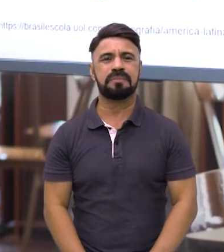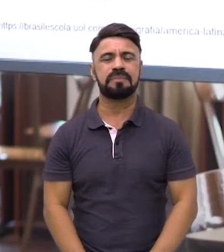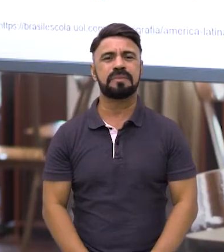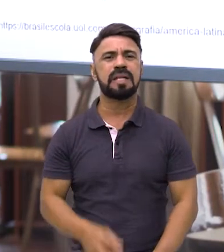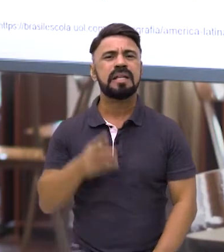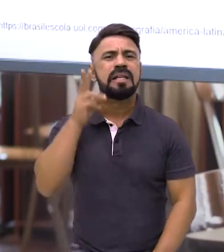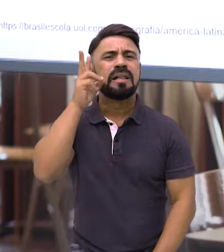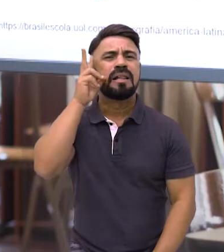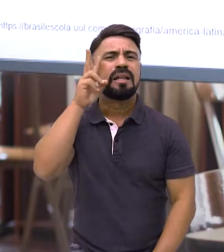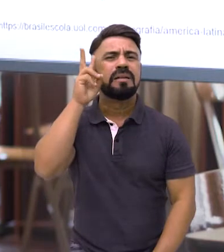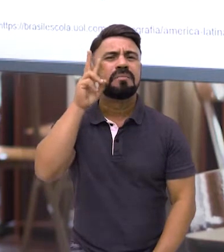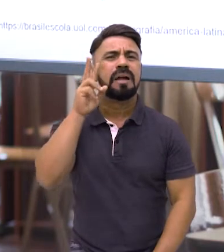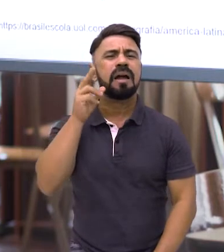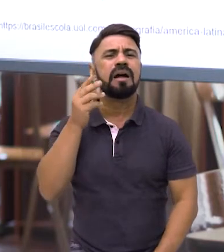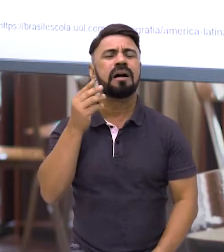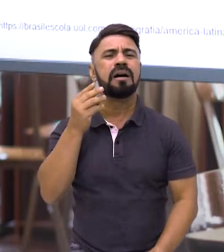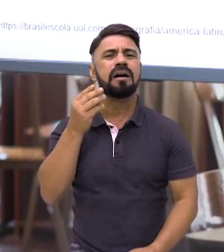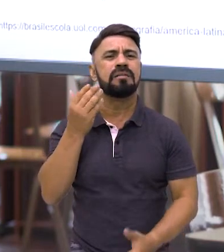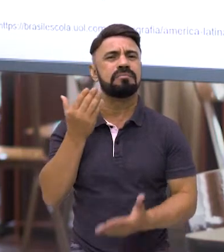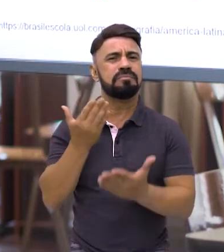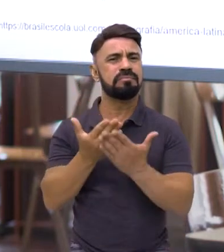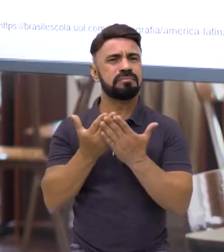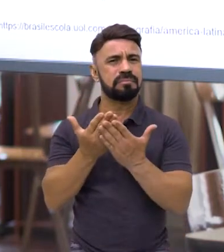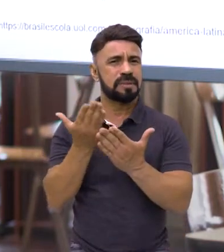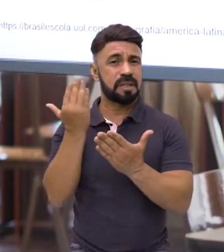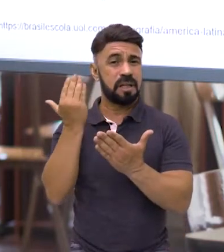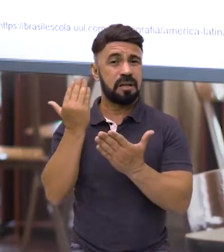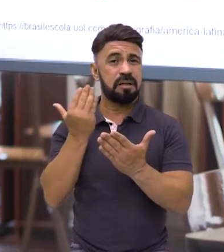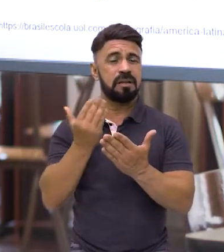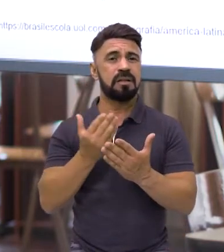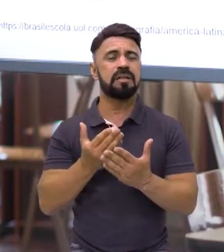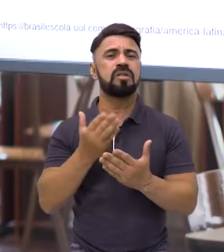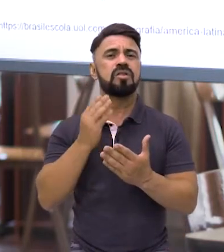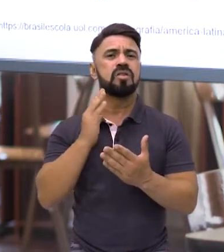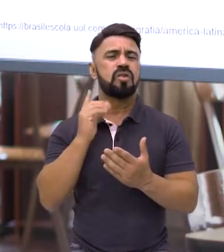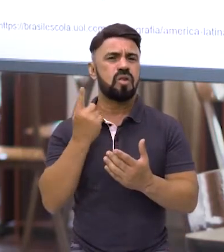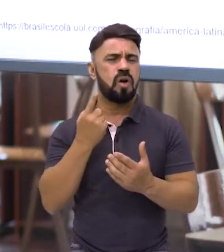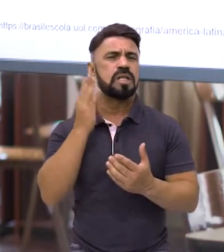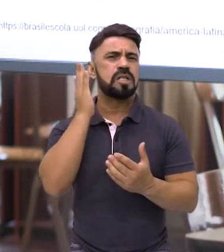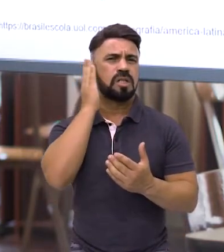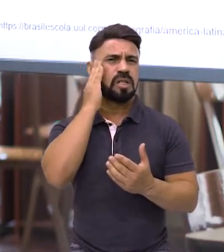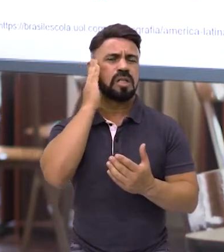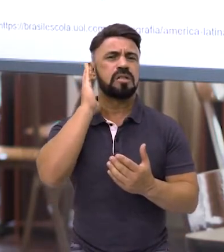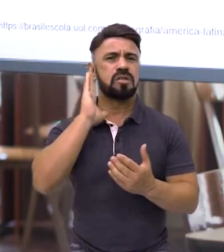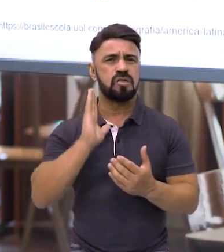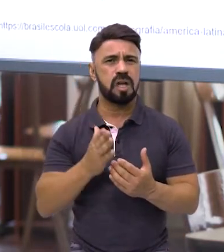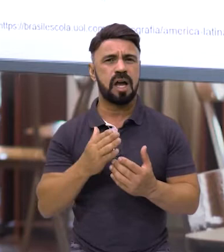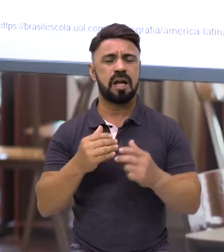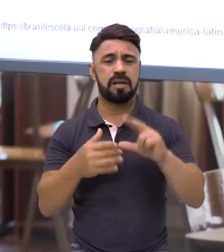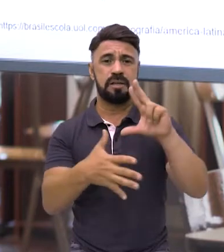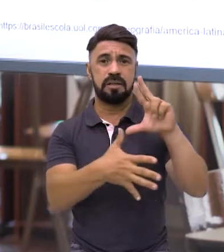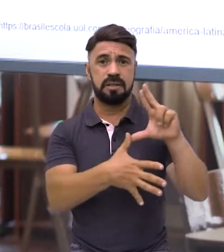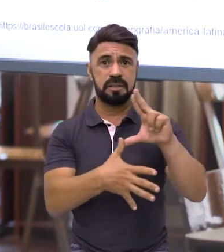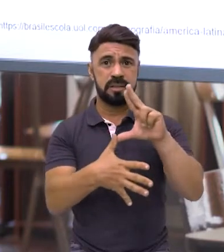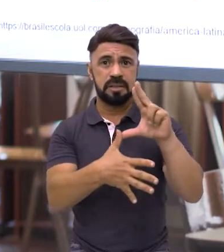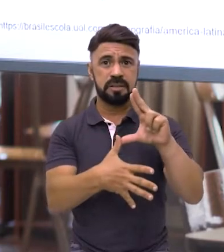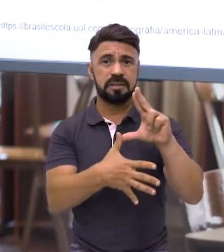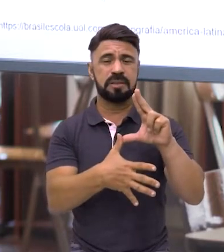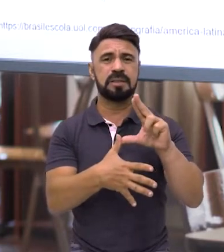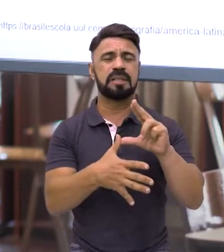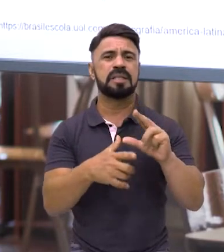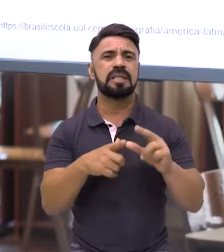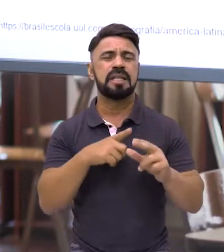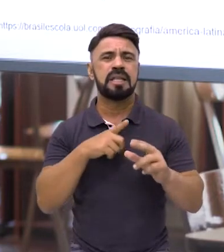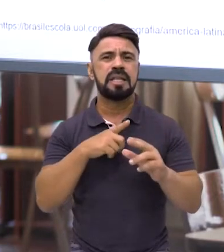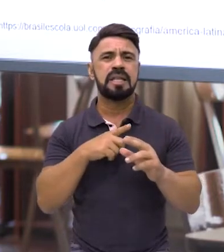Vamos relembrar um pouco o que vimos nas aulas anteriores. Nós ficamos sabendo que a América Latina